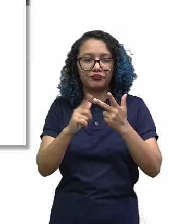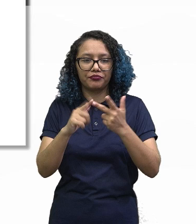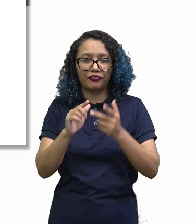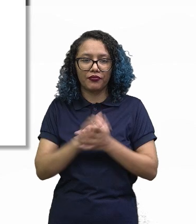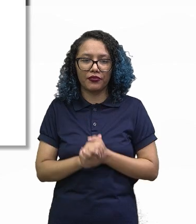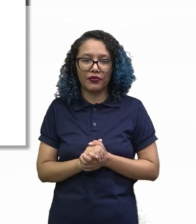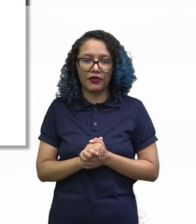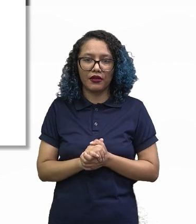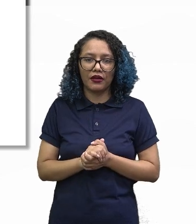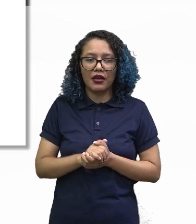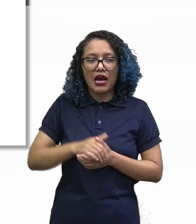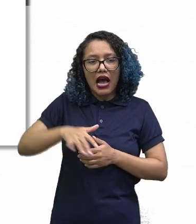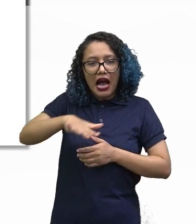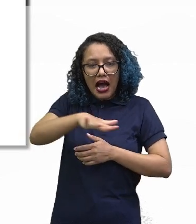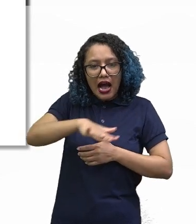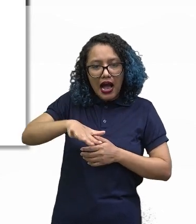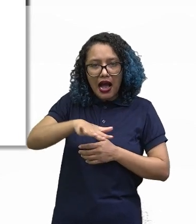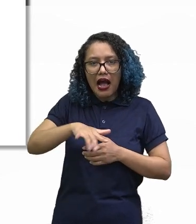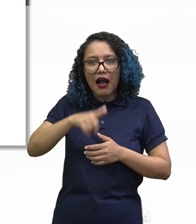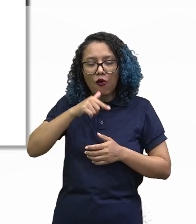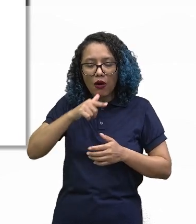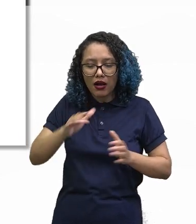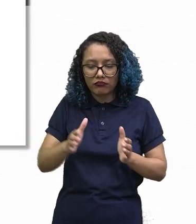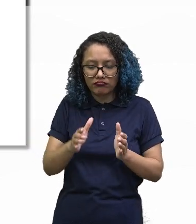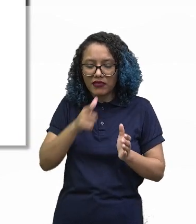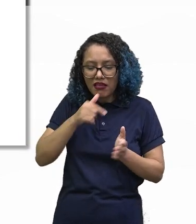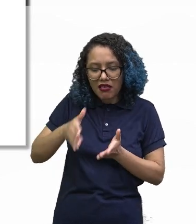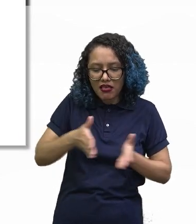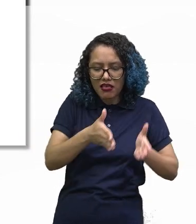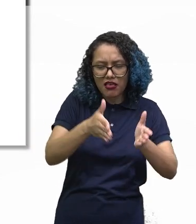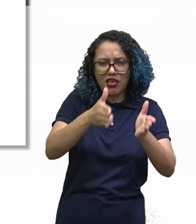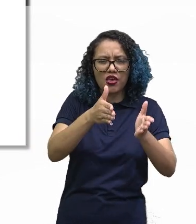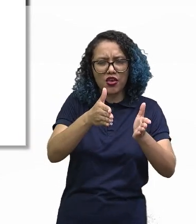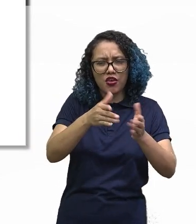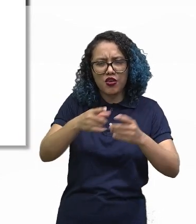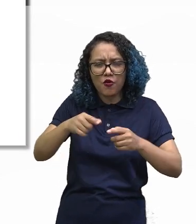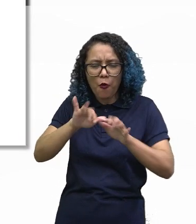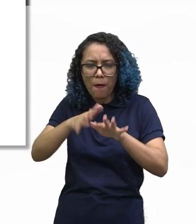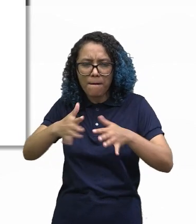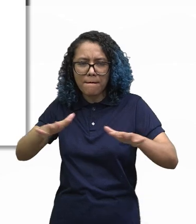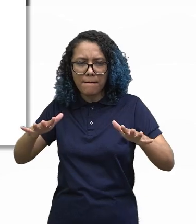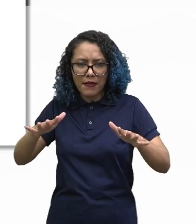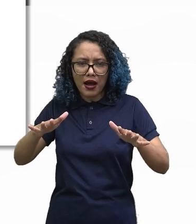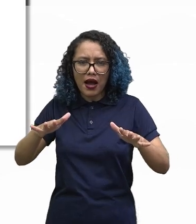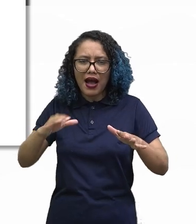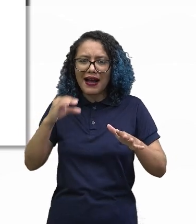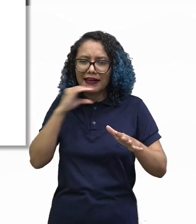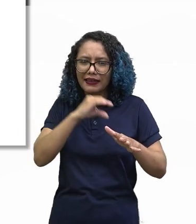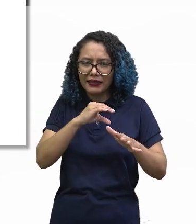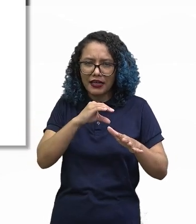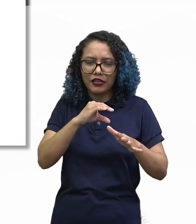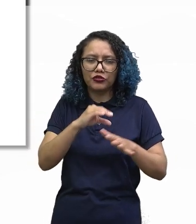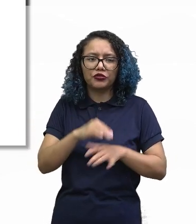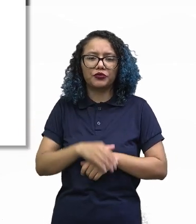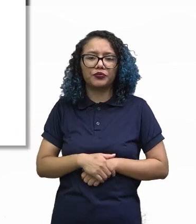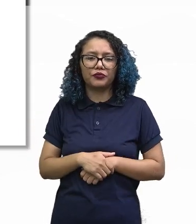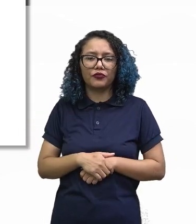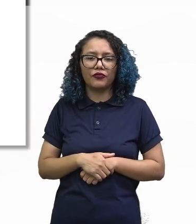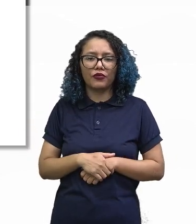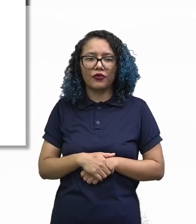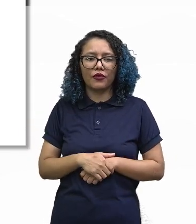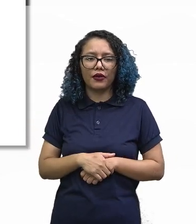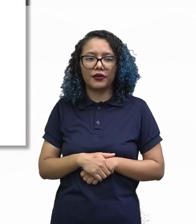reservatórios naturais, como mar e rios, em função do despejo da água utilizada no processo